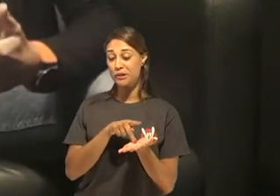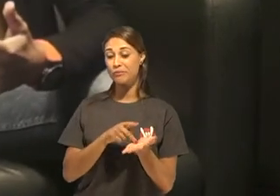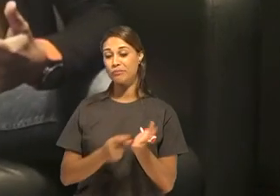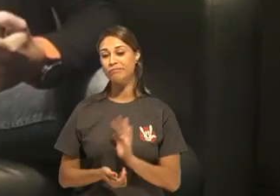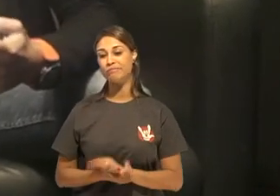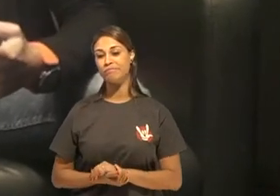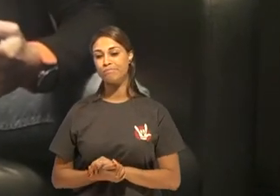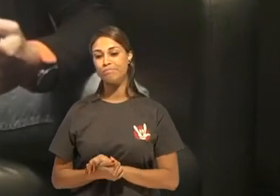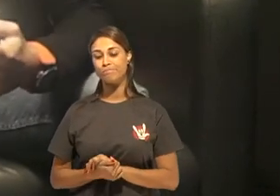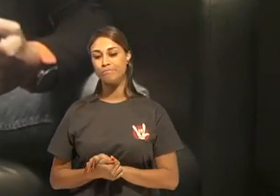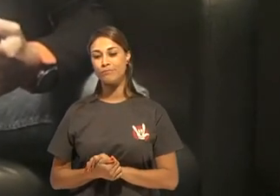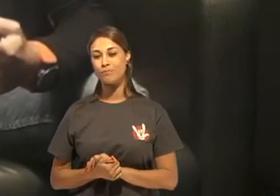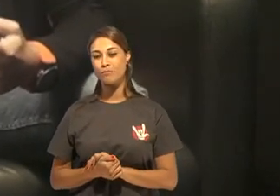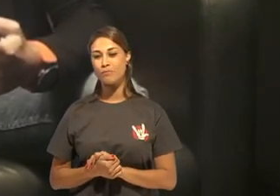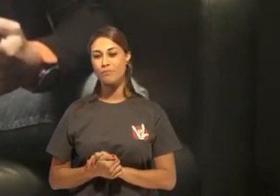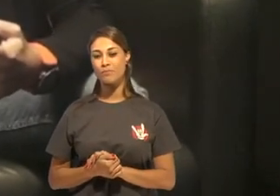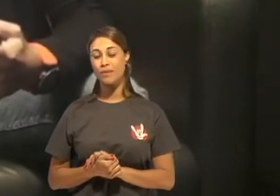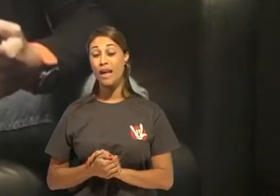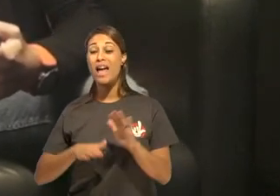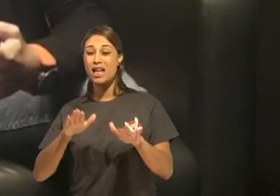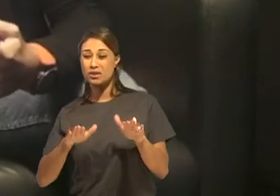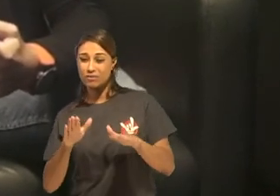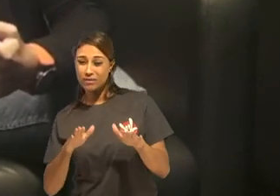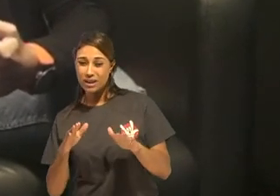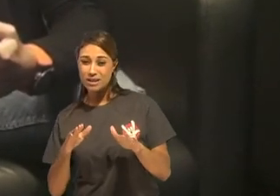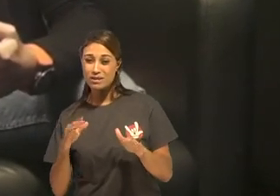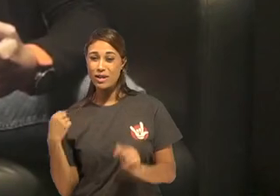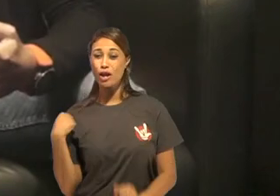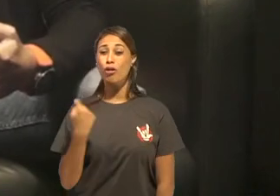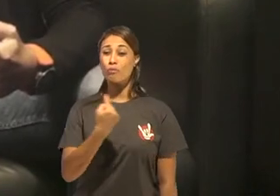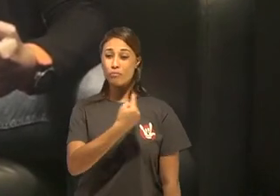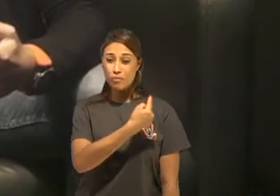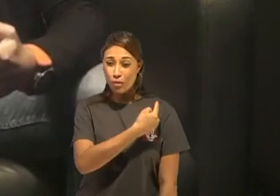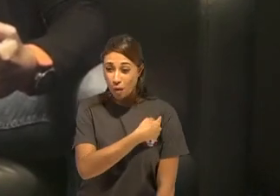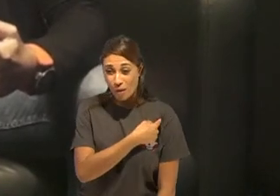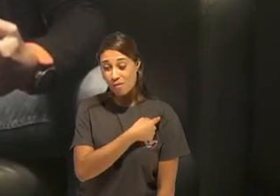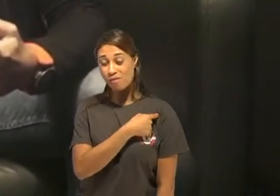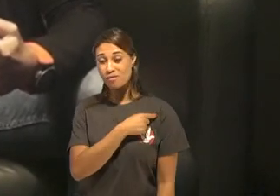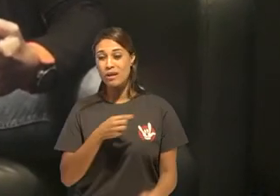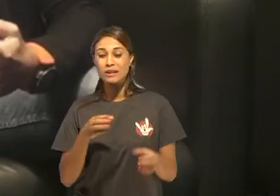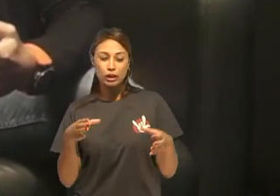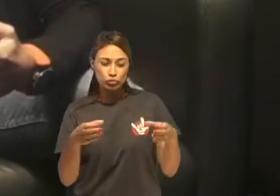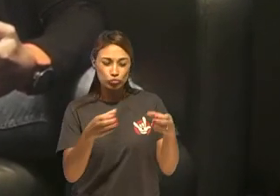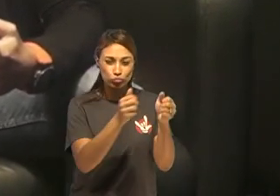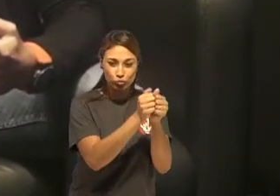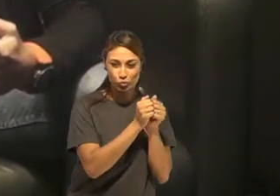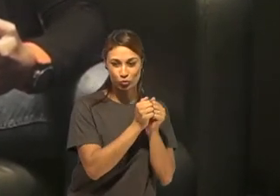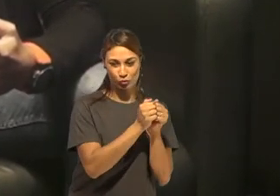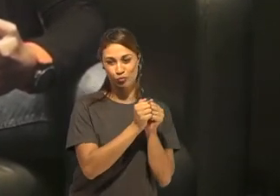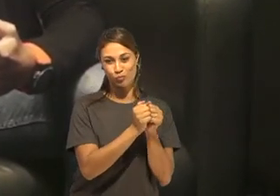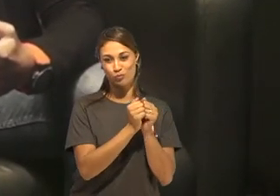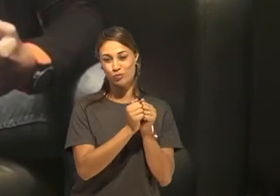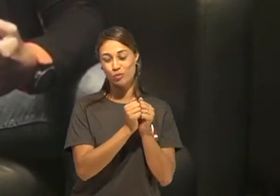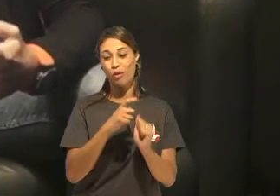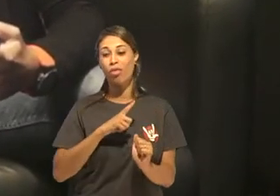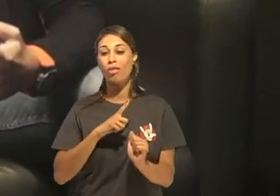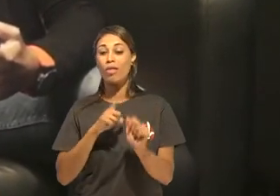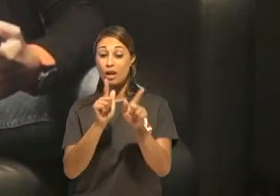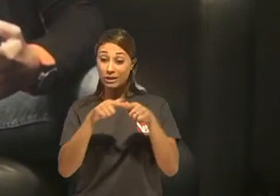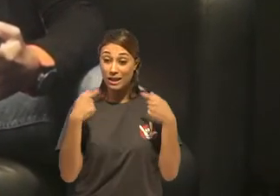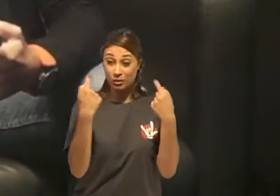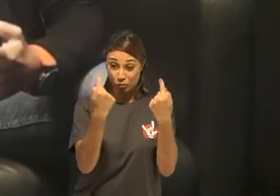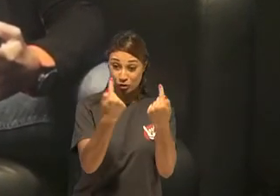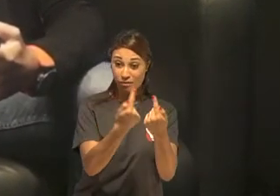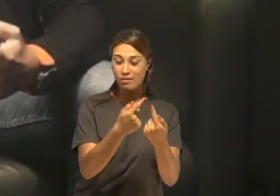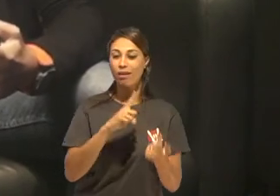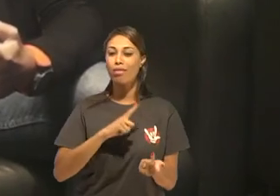estar se reunindo presencialmente também é o fato da gente não estar comendo aquele bolo gostoso que a gente come na célula. Fala aí,